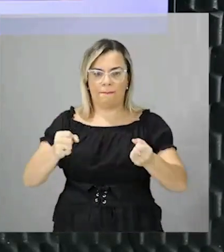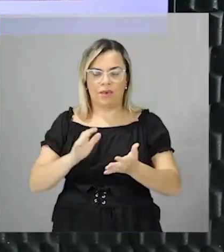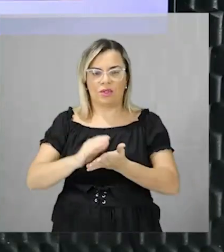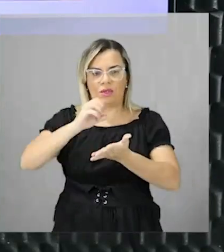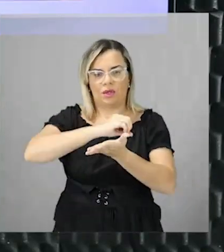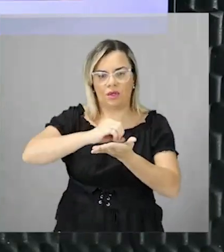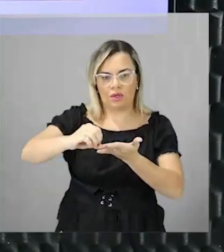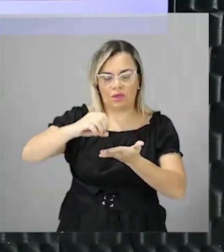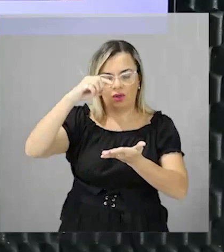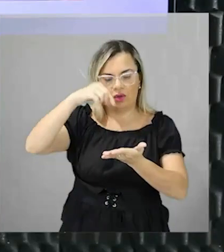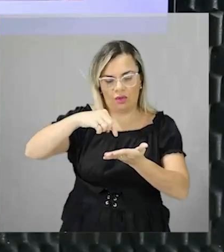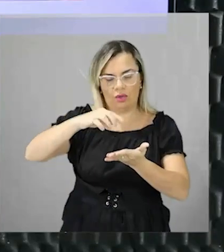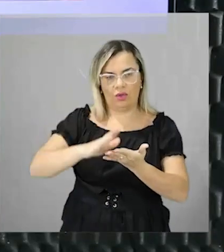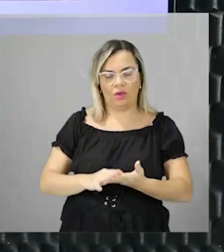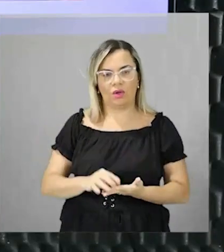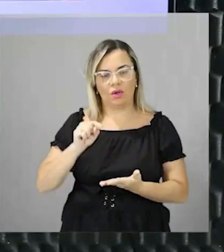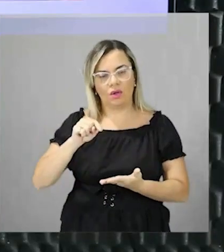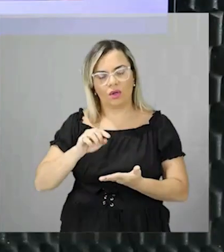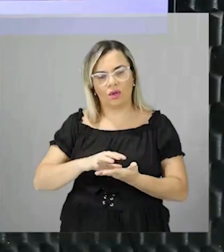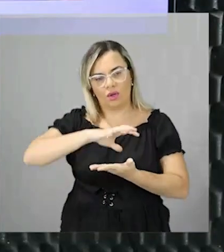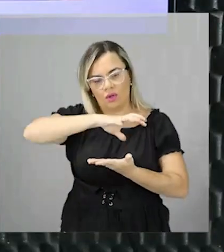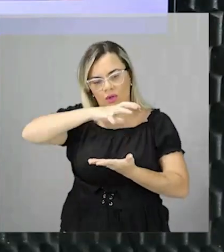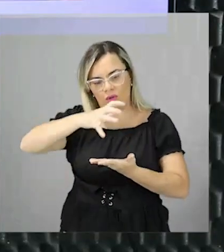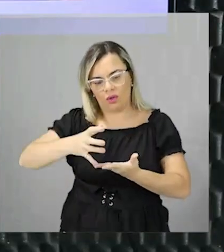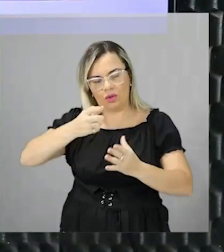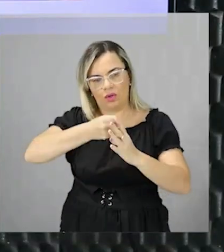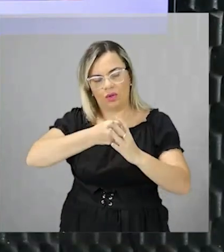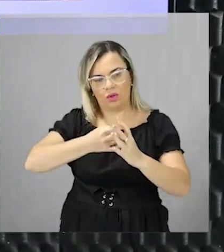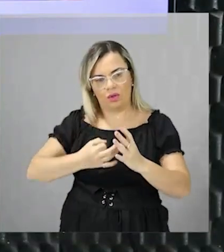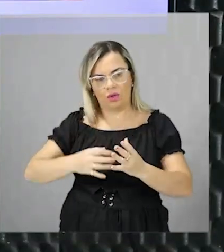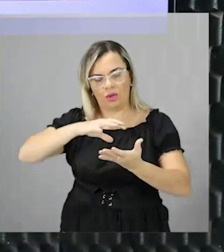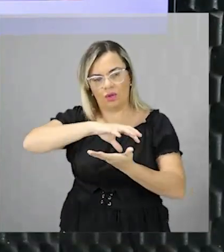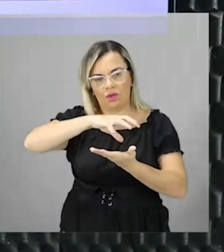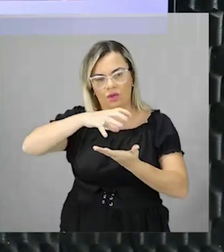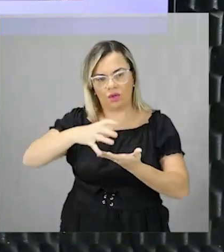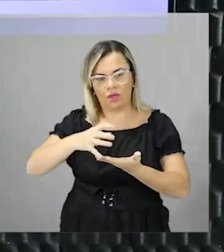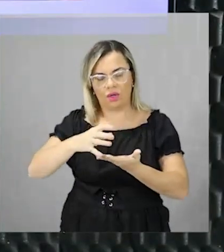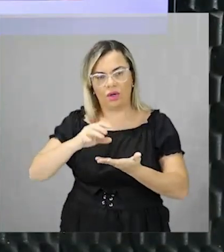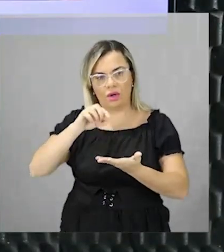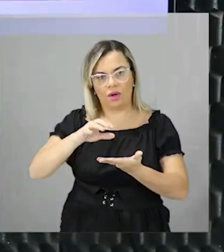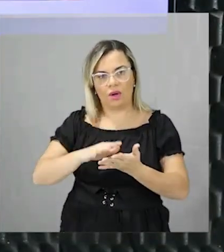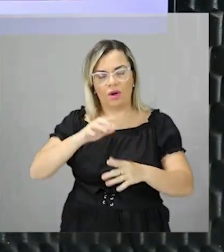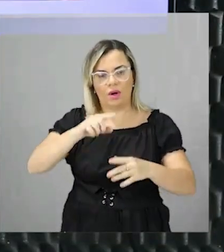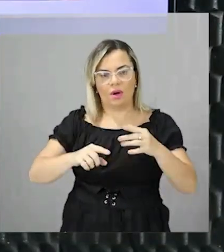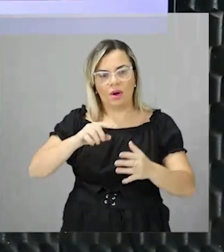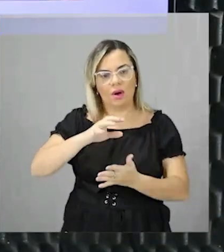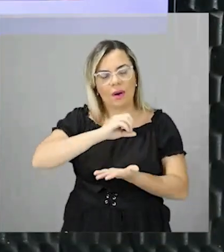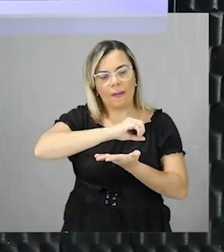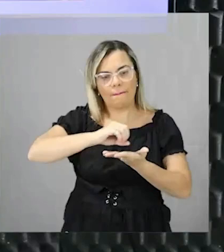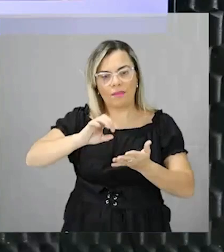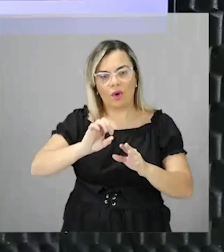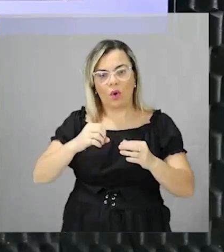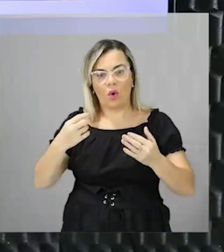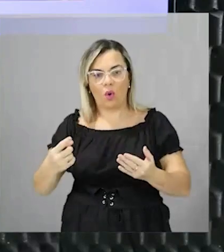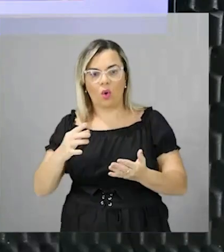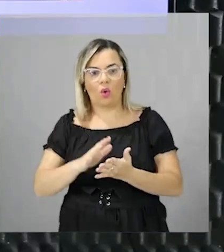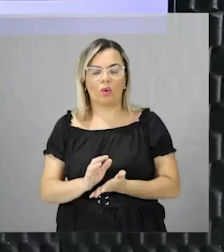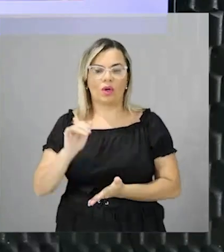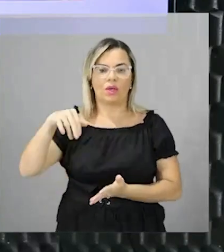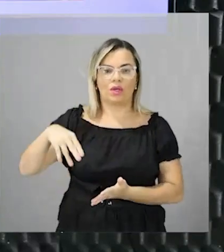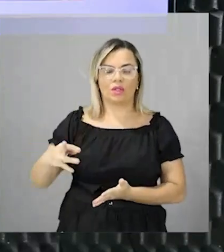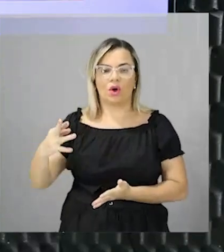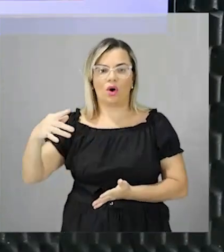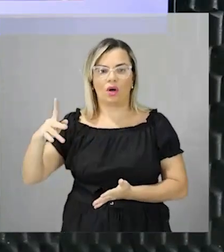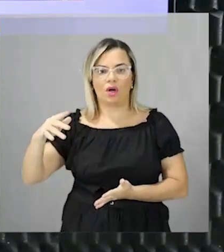orgânicas, quando tem na maior parte da sua composição matéria orgânica, ou rochas sedimentares